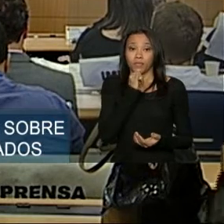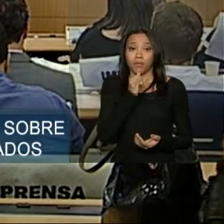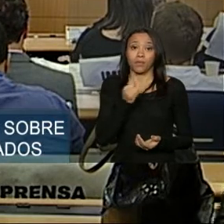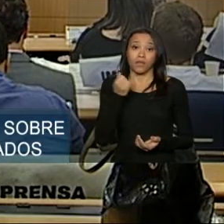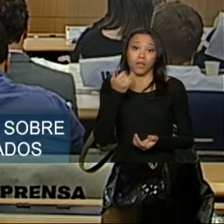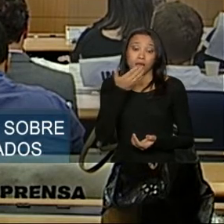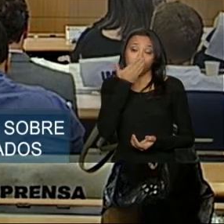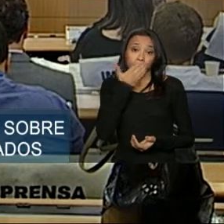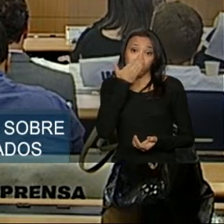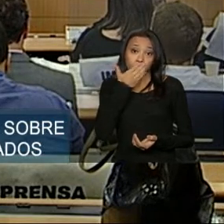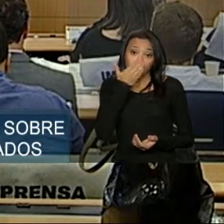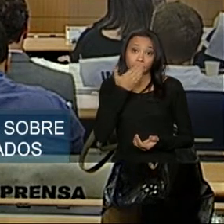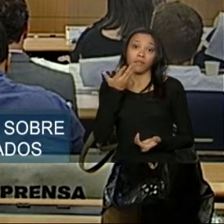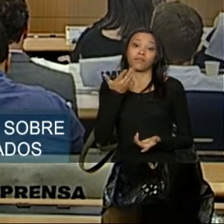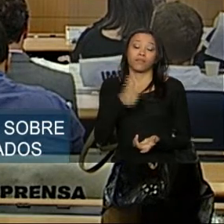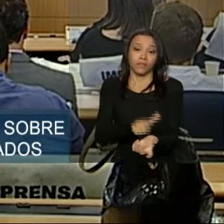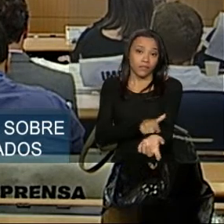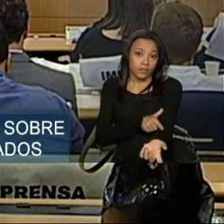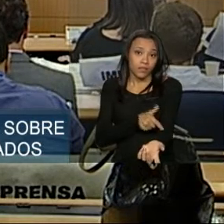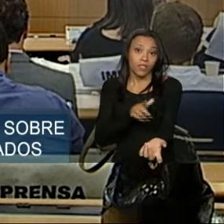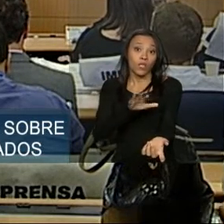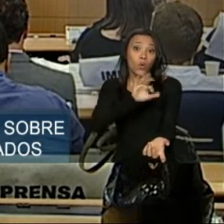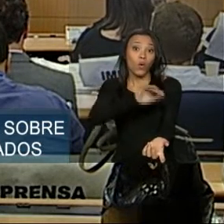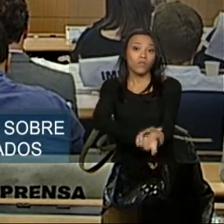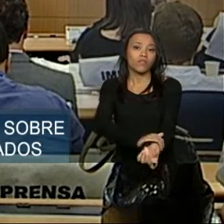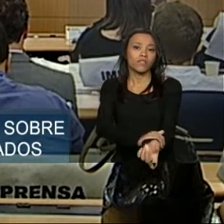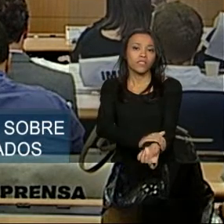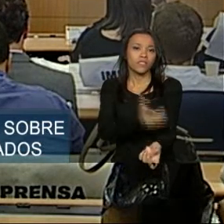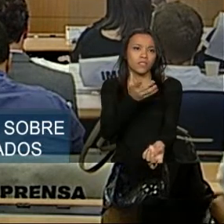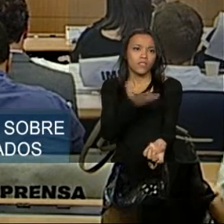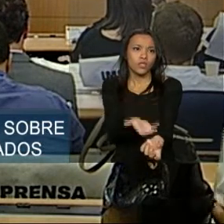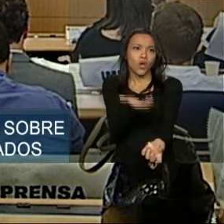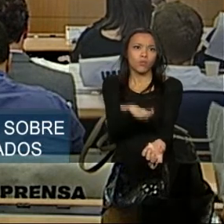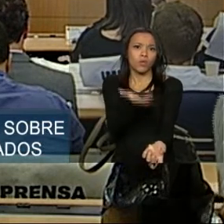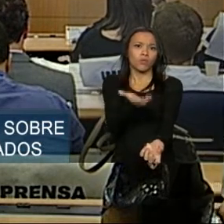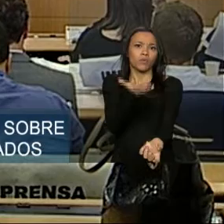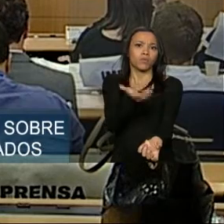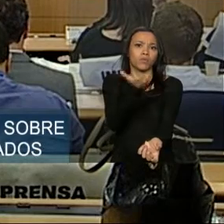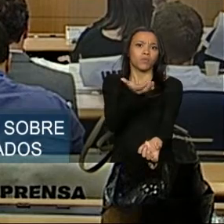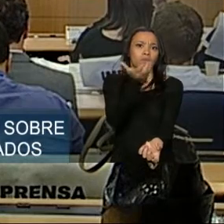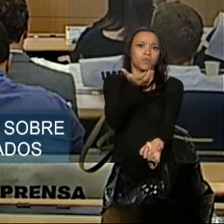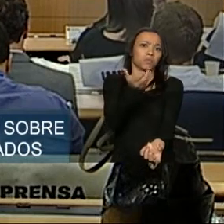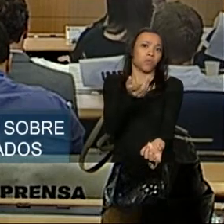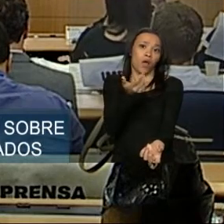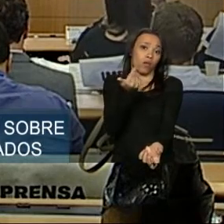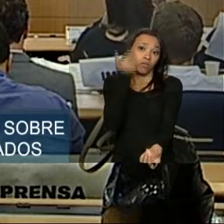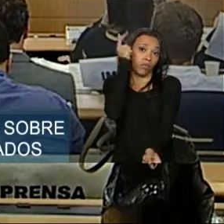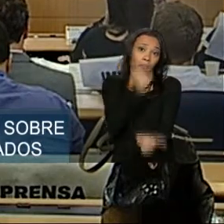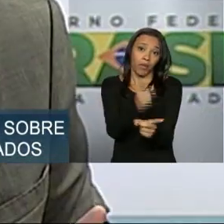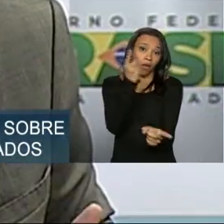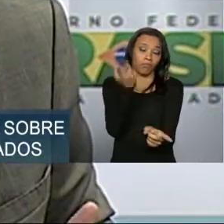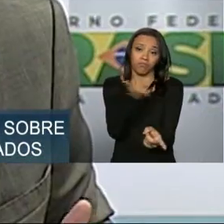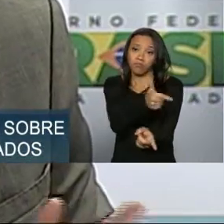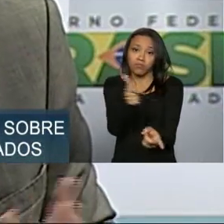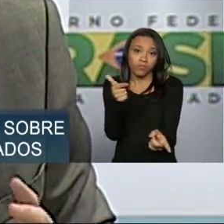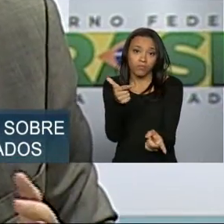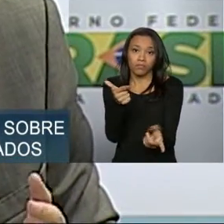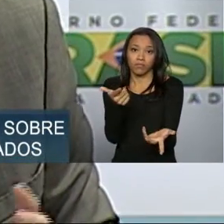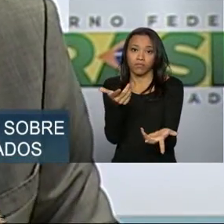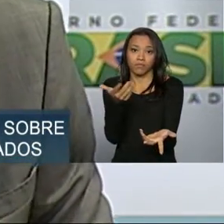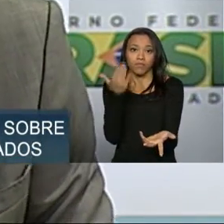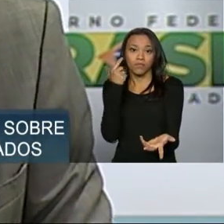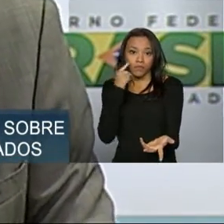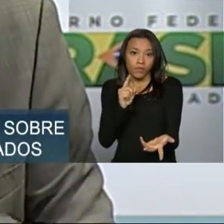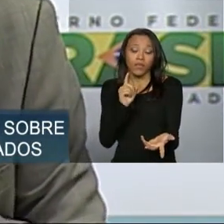essa estabilidade na prevalência. E quando sobe, sobe lentamente, etc. A não ser que você não tenha diagnóstico, que não é o caso no caso da prevenção,